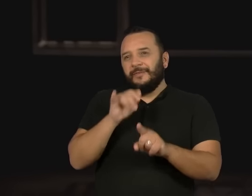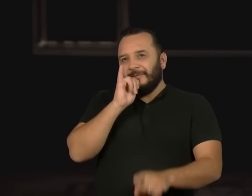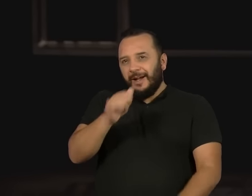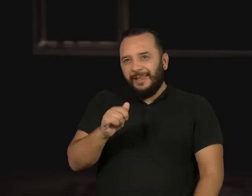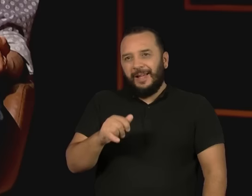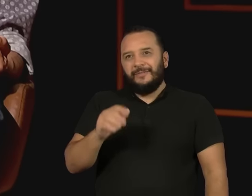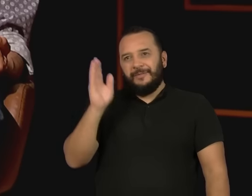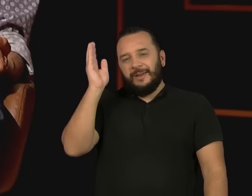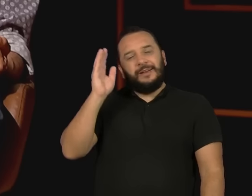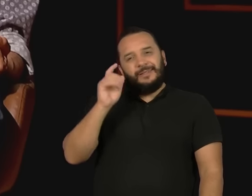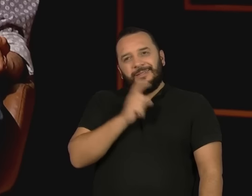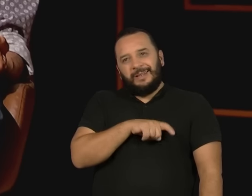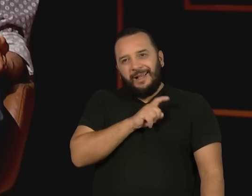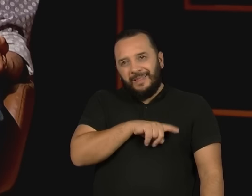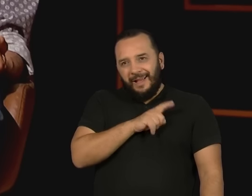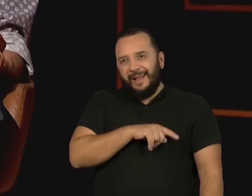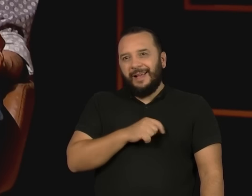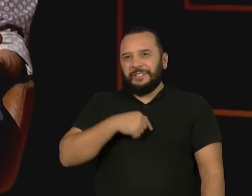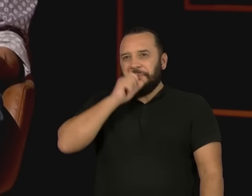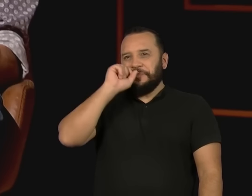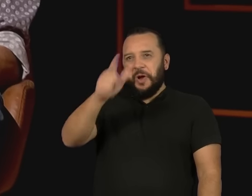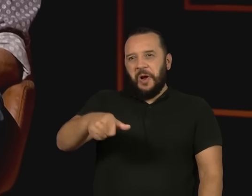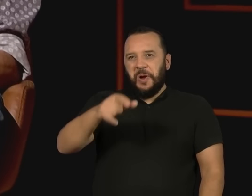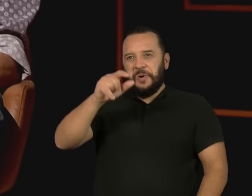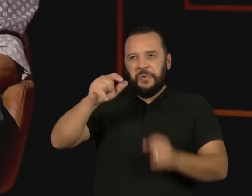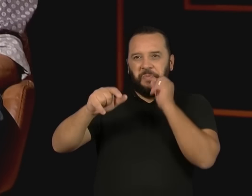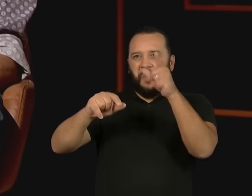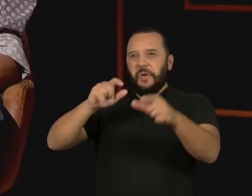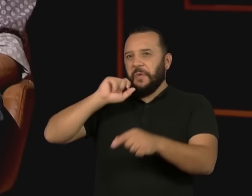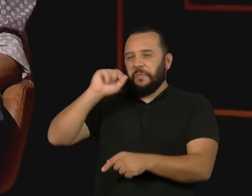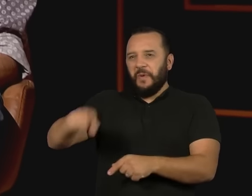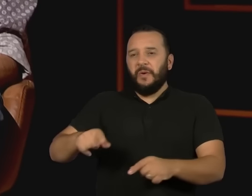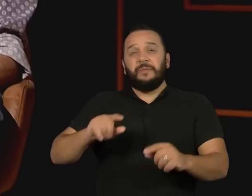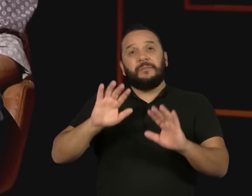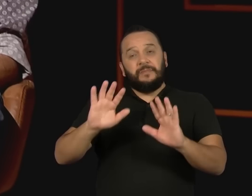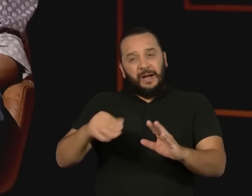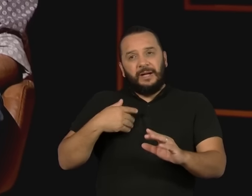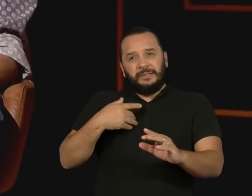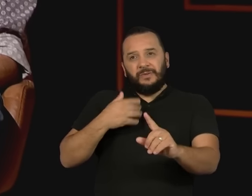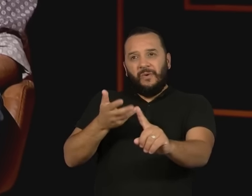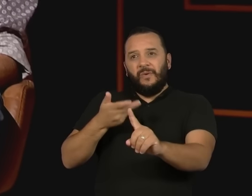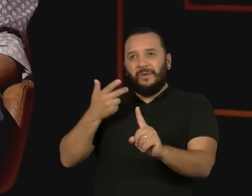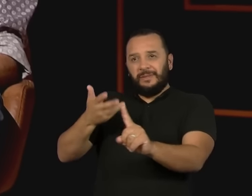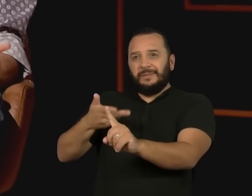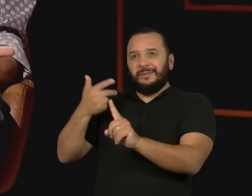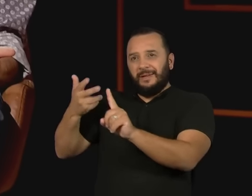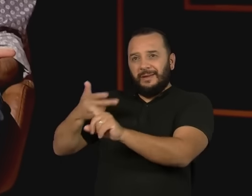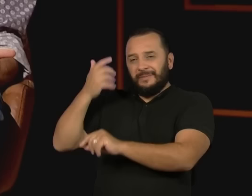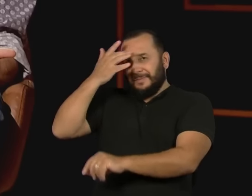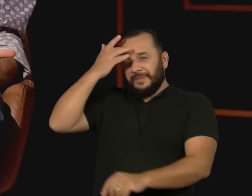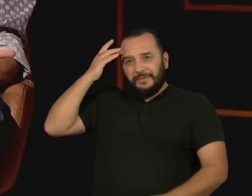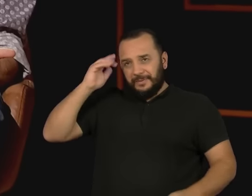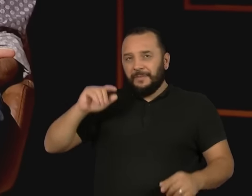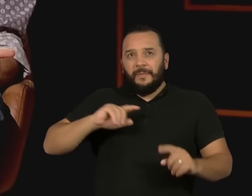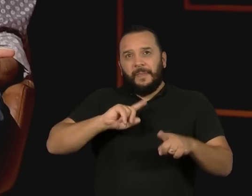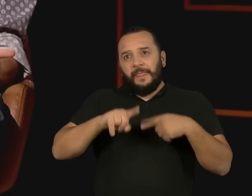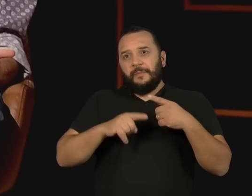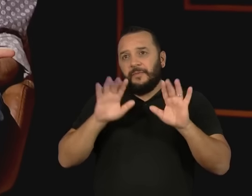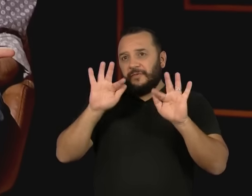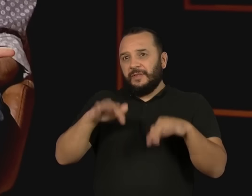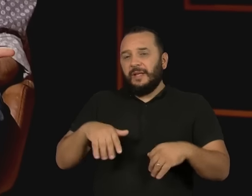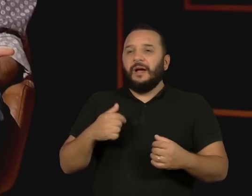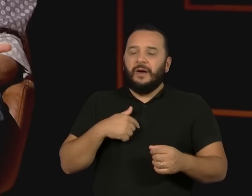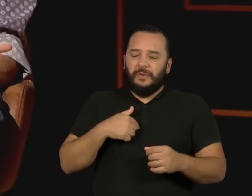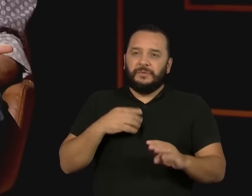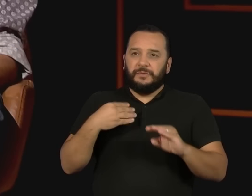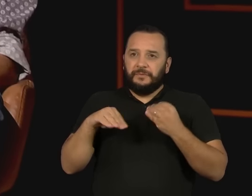pode, né? Então ele meio que foi conquistando as pessoas de tal forma que no fim da novela